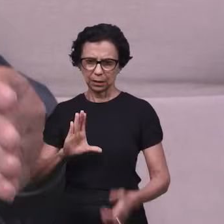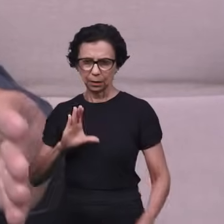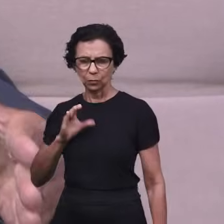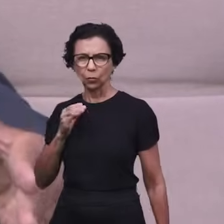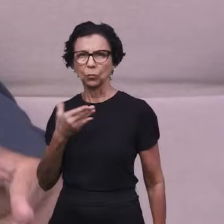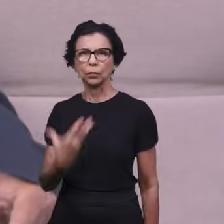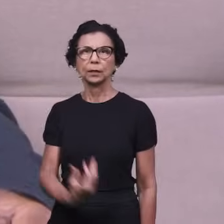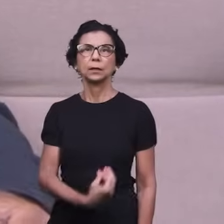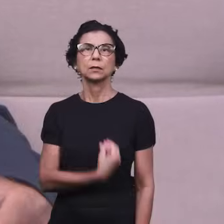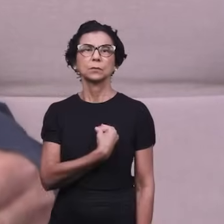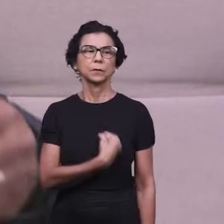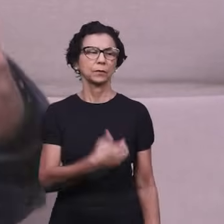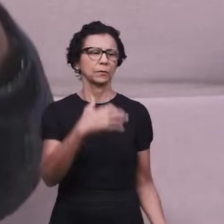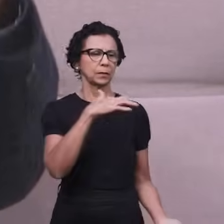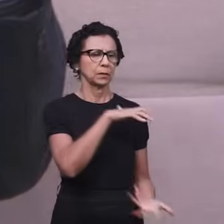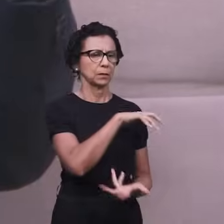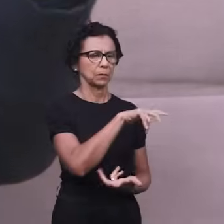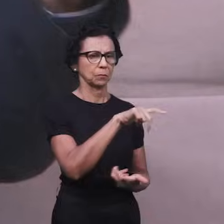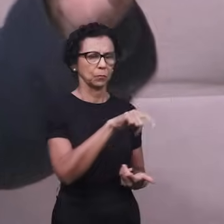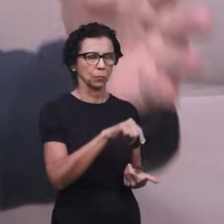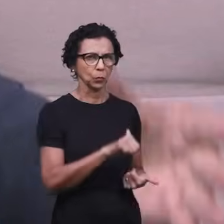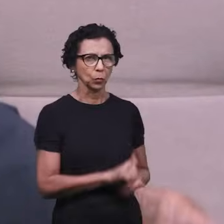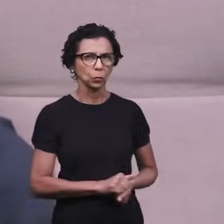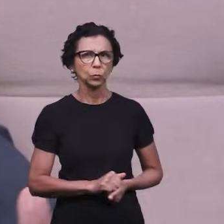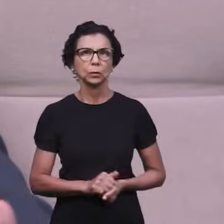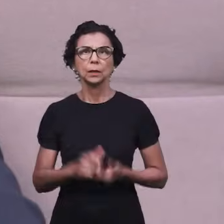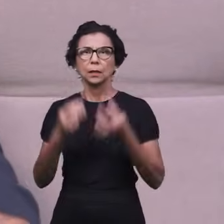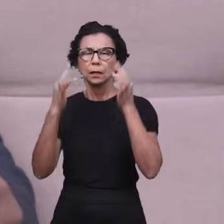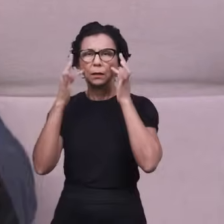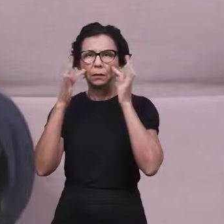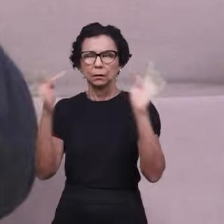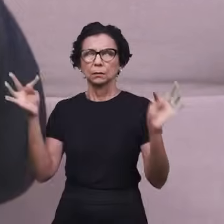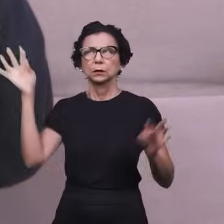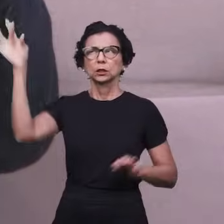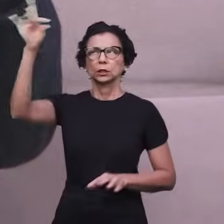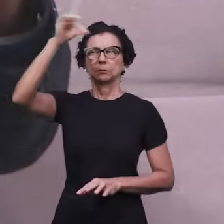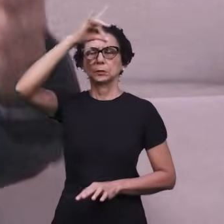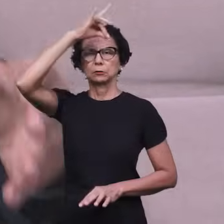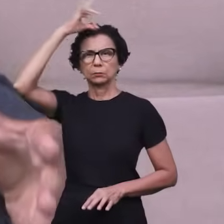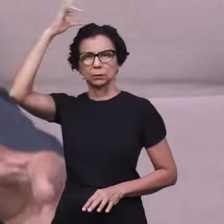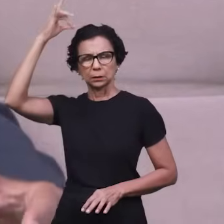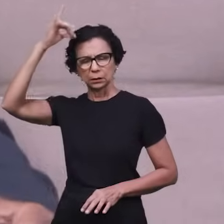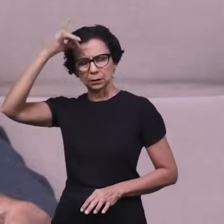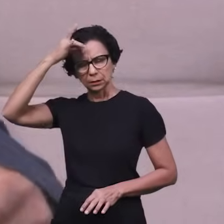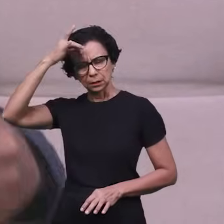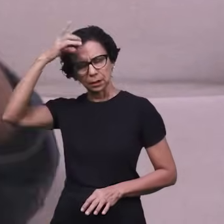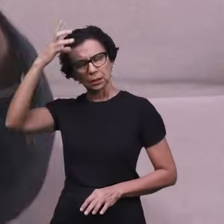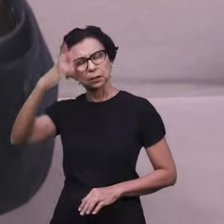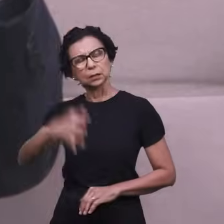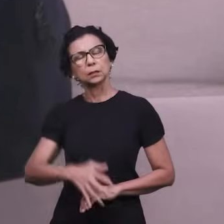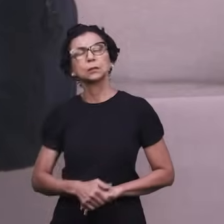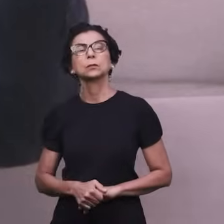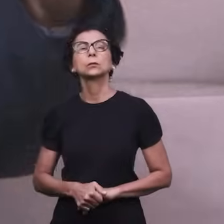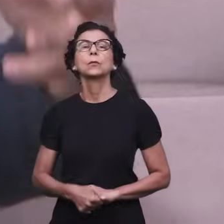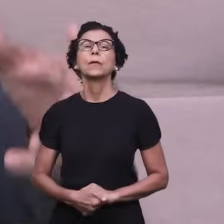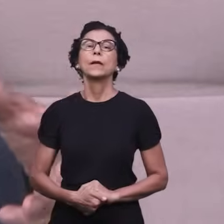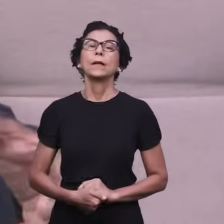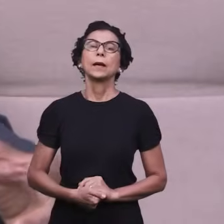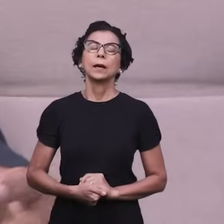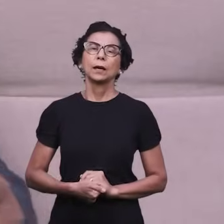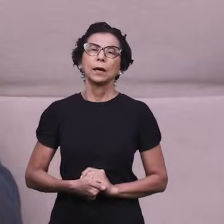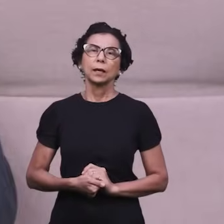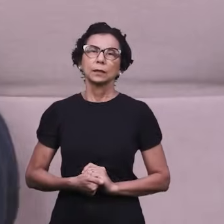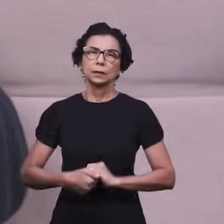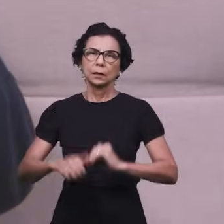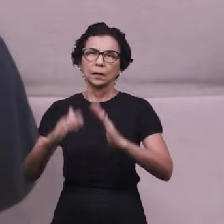caminha no deserto da vida, ela tem os sinais do Espírito Santo, ela é perfumada de mirra, ela tem o incenso,